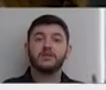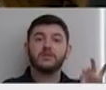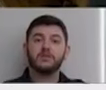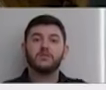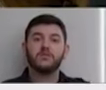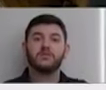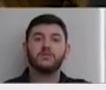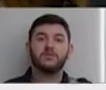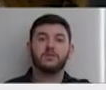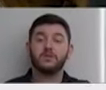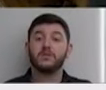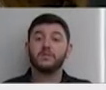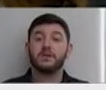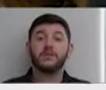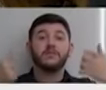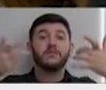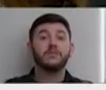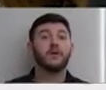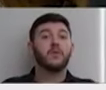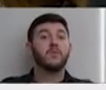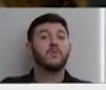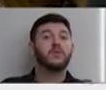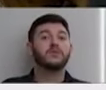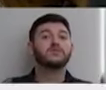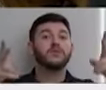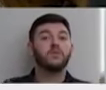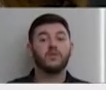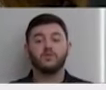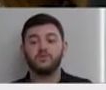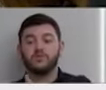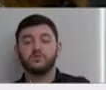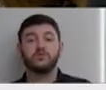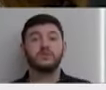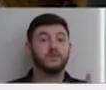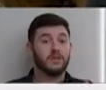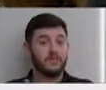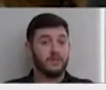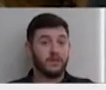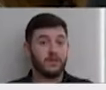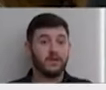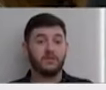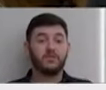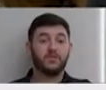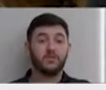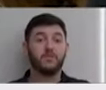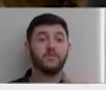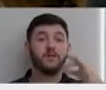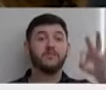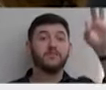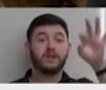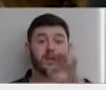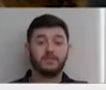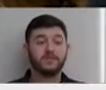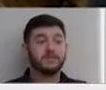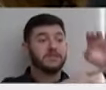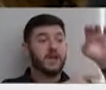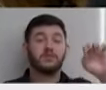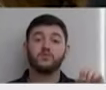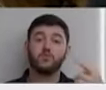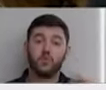vai trabalhar com tudo que fazemos no SUS, governo federal, estados e municípios. O Ministério da Saúde atingirá